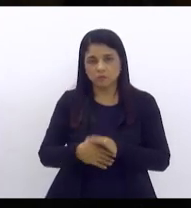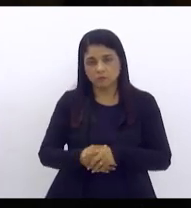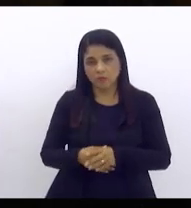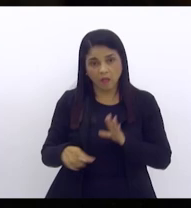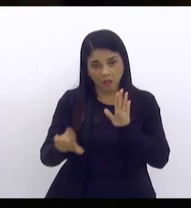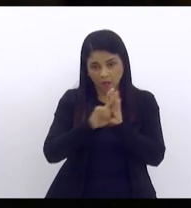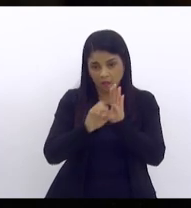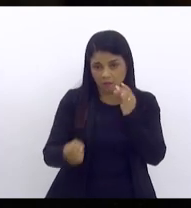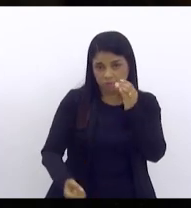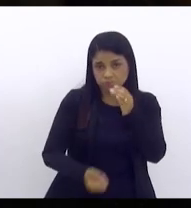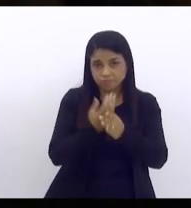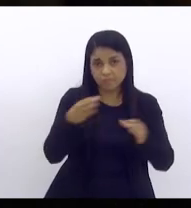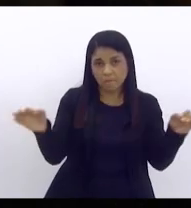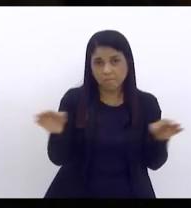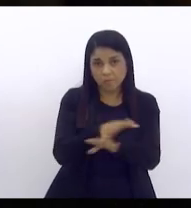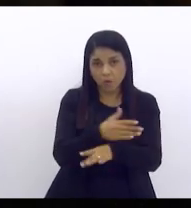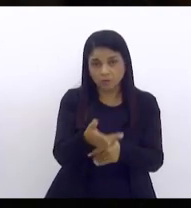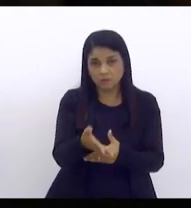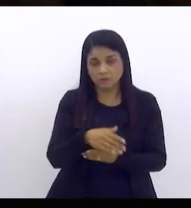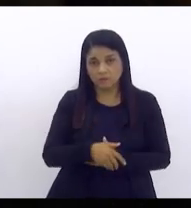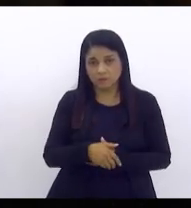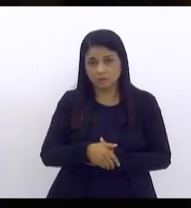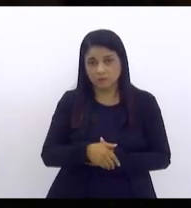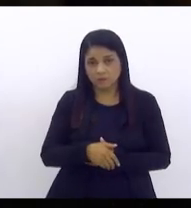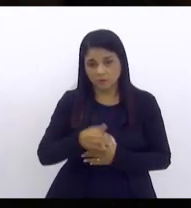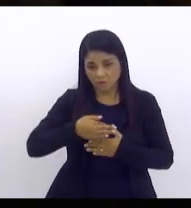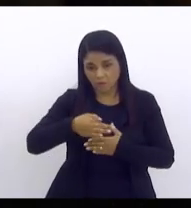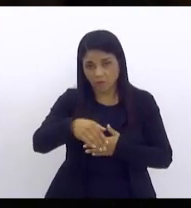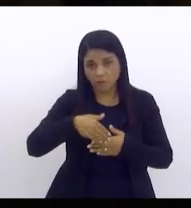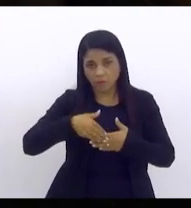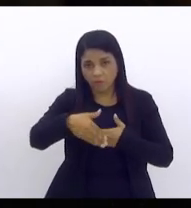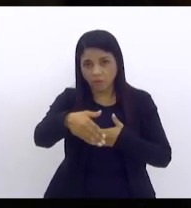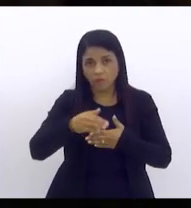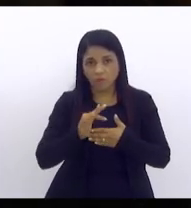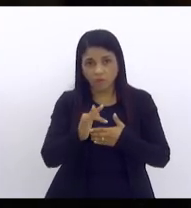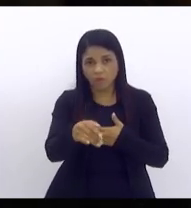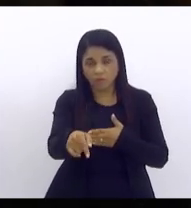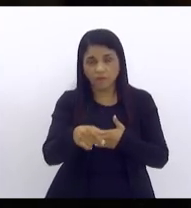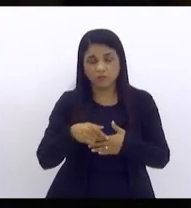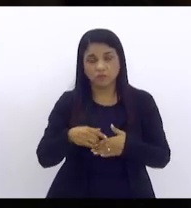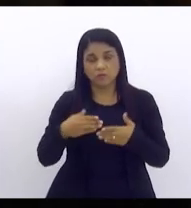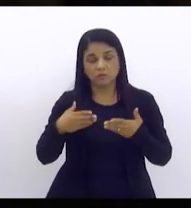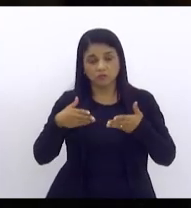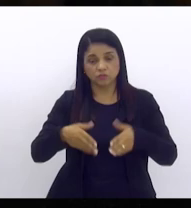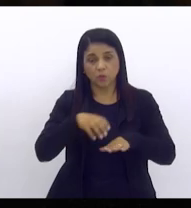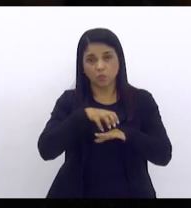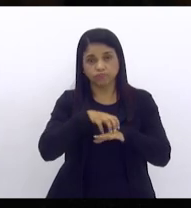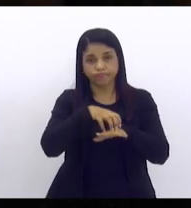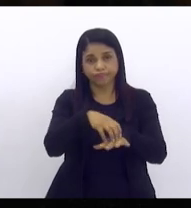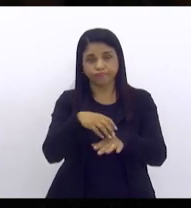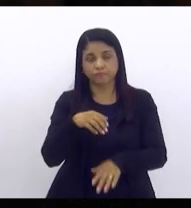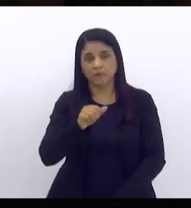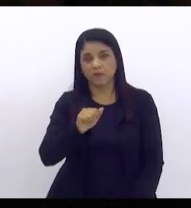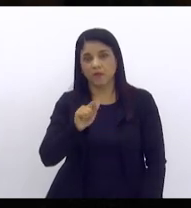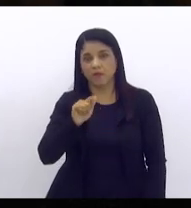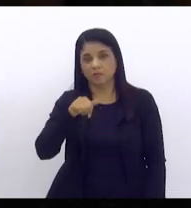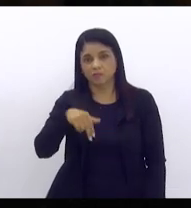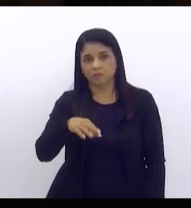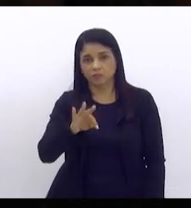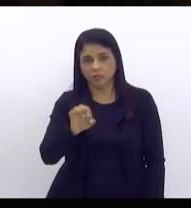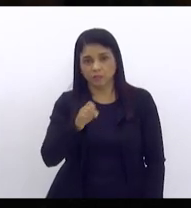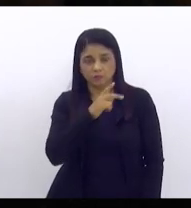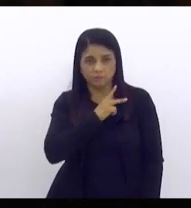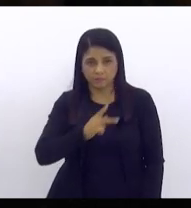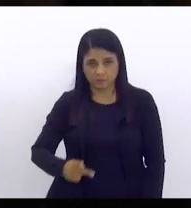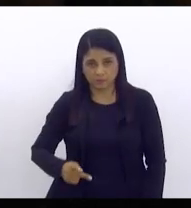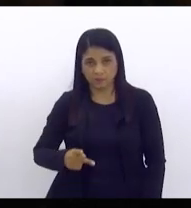novo. Porque daqui a pouco, o que vai acontecer? Vai chegar um agente do Detran, um presidente de plantão,